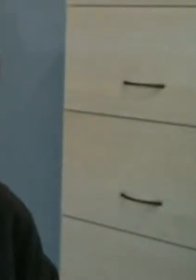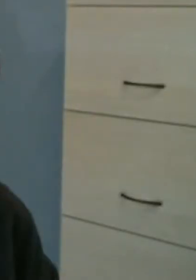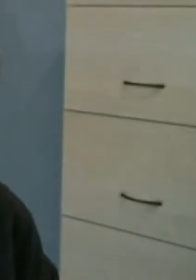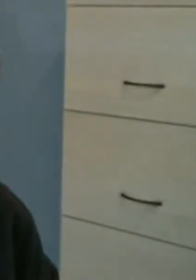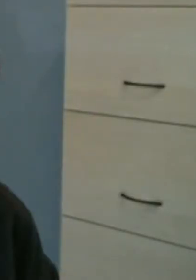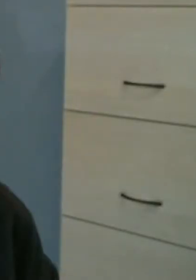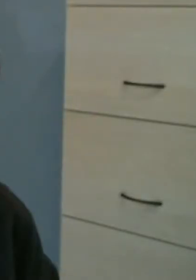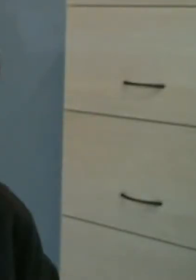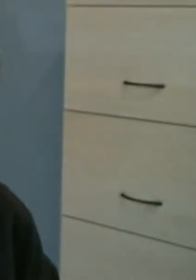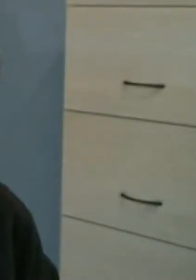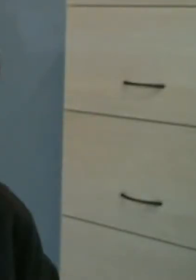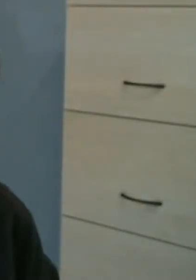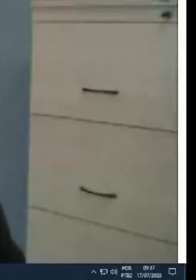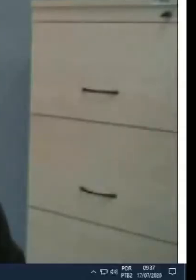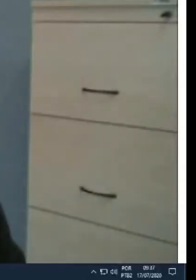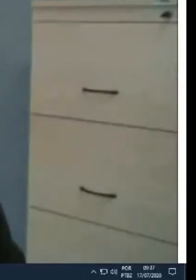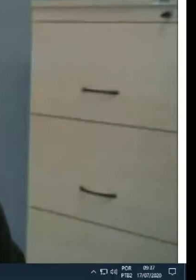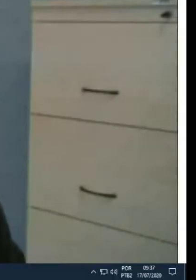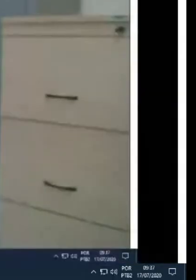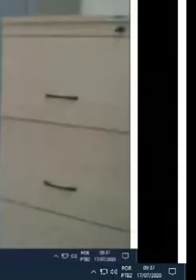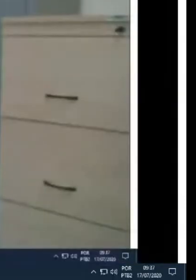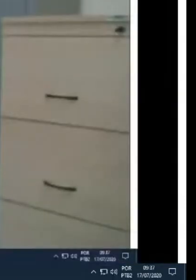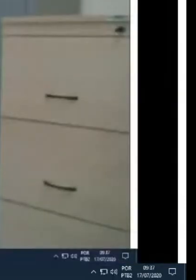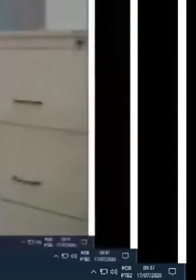Eu acho que houve algum probleminha aqui.